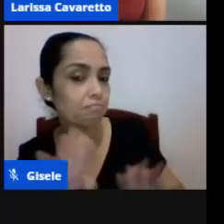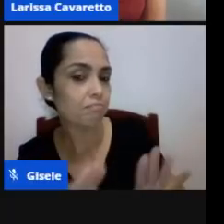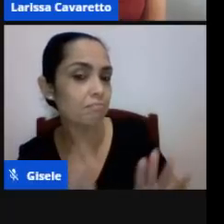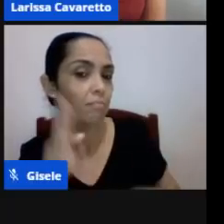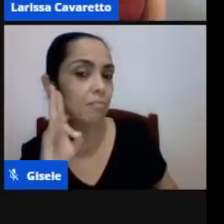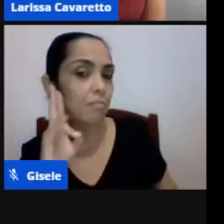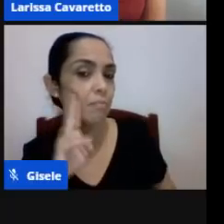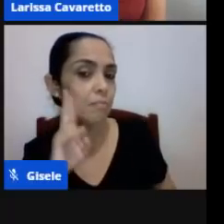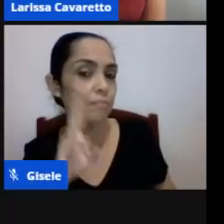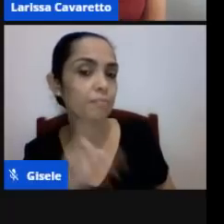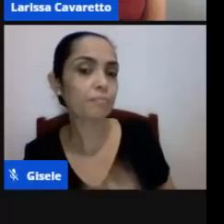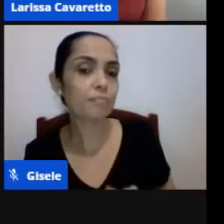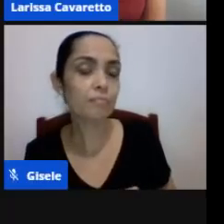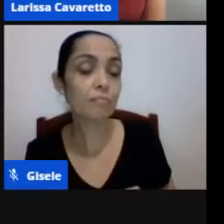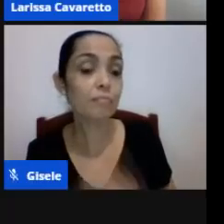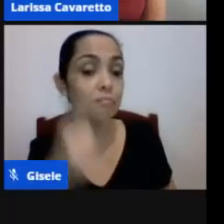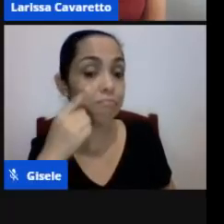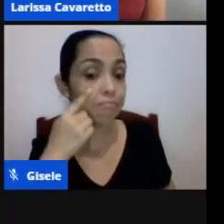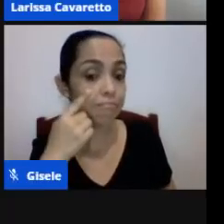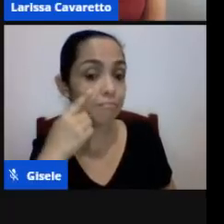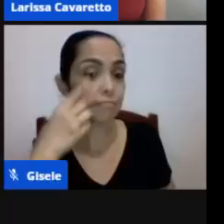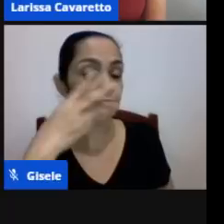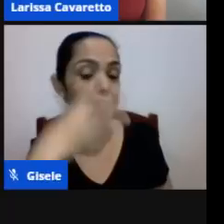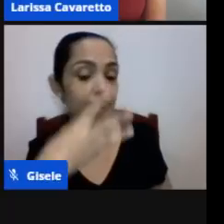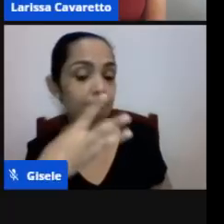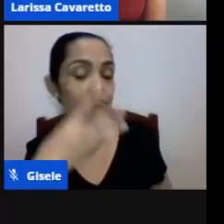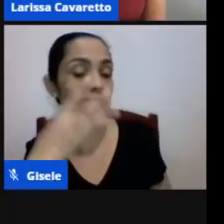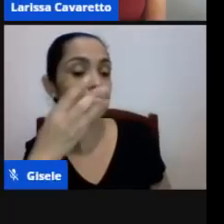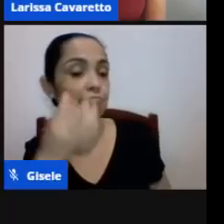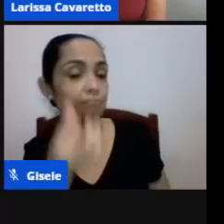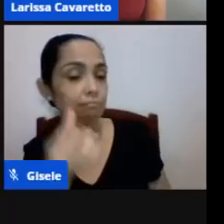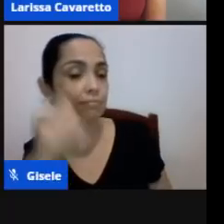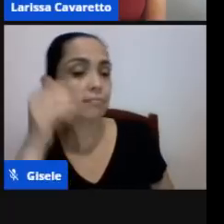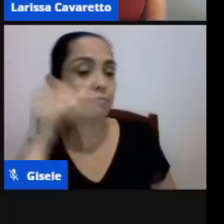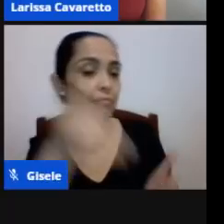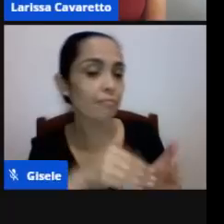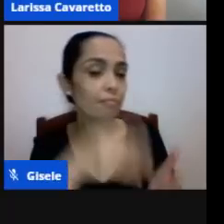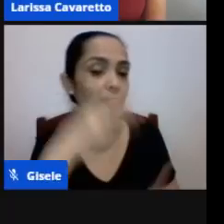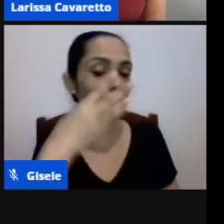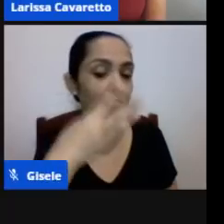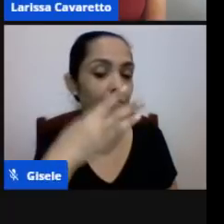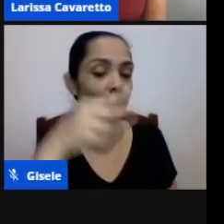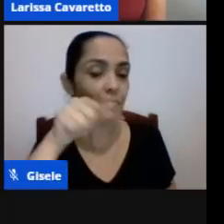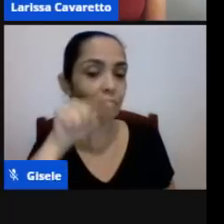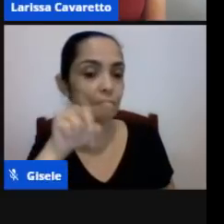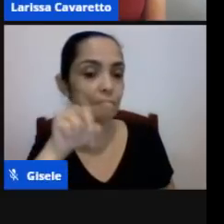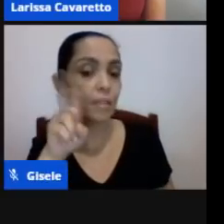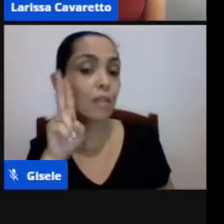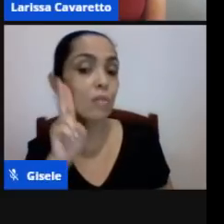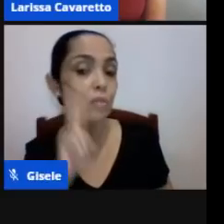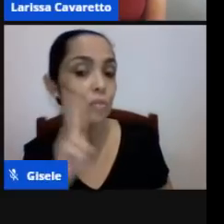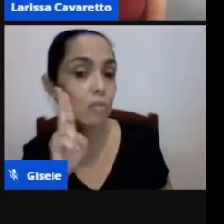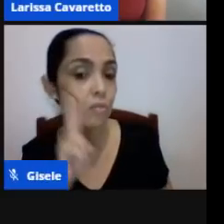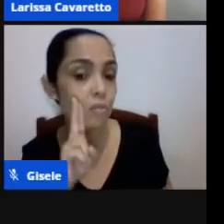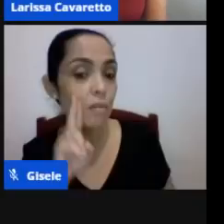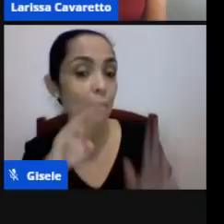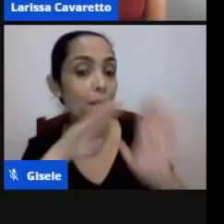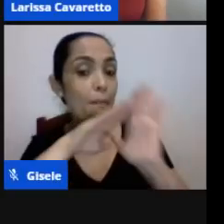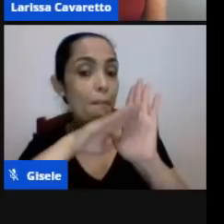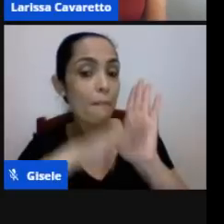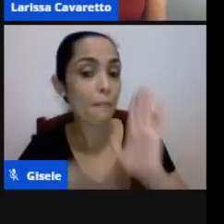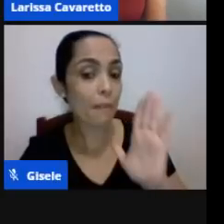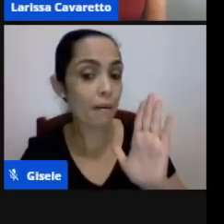36 até 37,5 é a temperatura corporal normal. Abaixo disso, fique atento, pois pode ser que você esteja